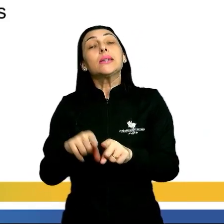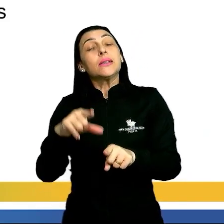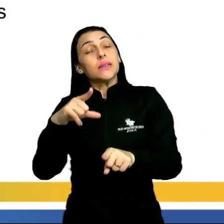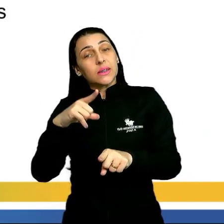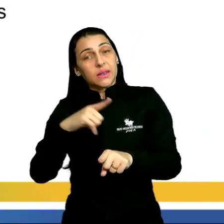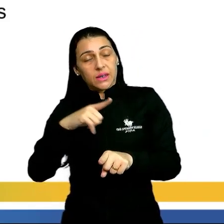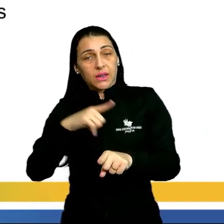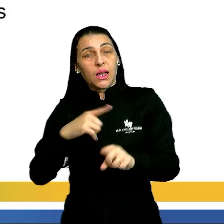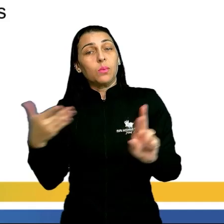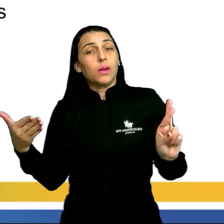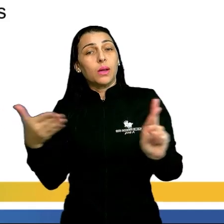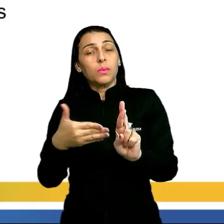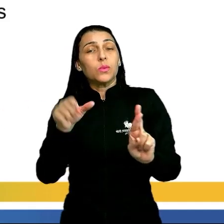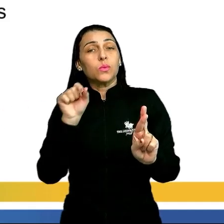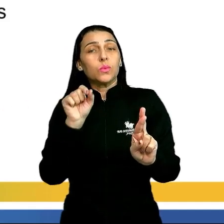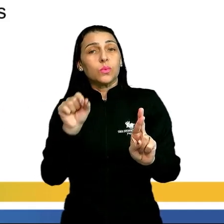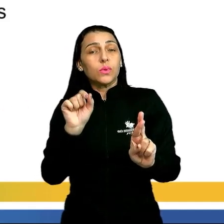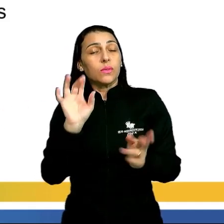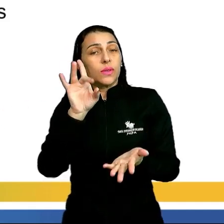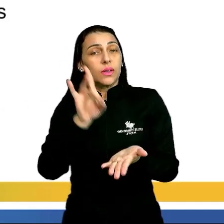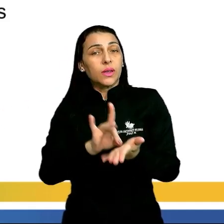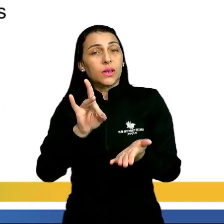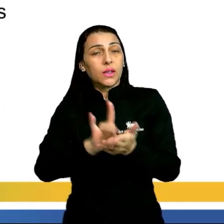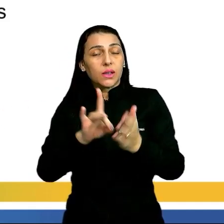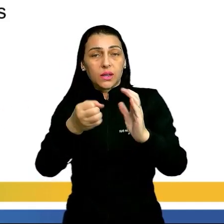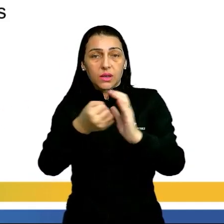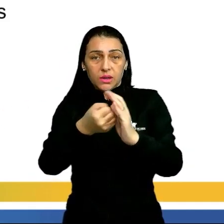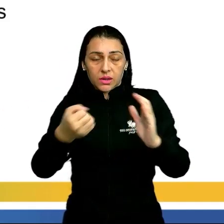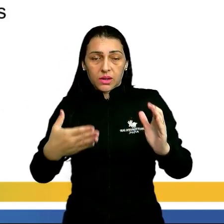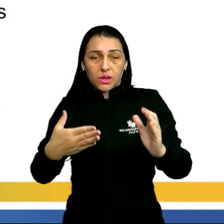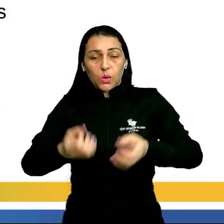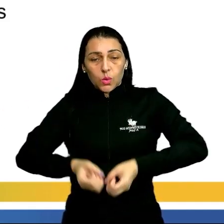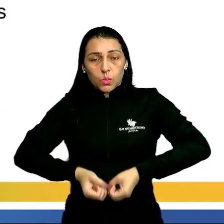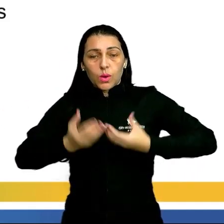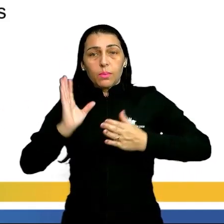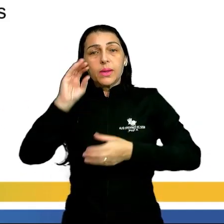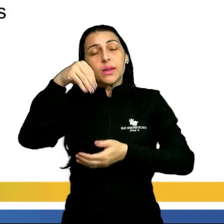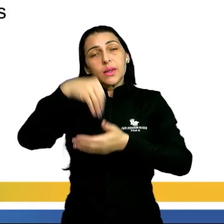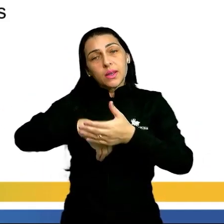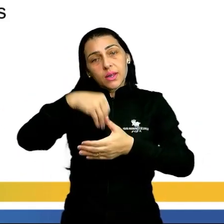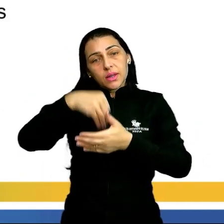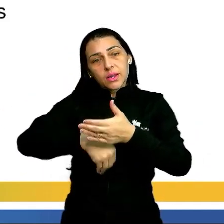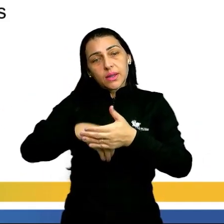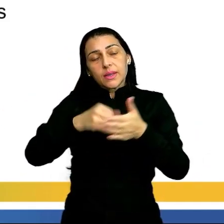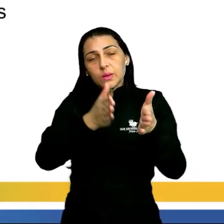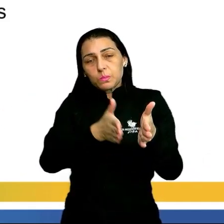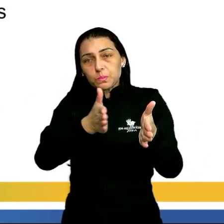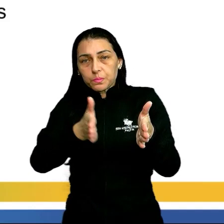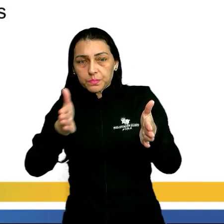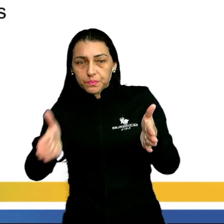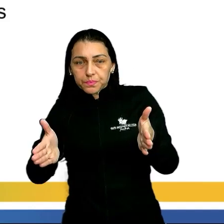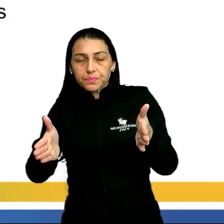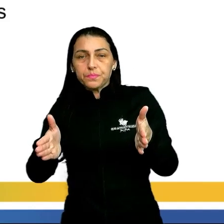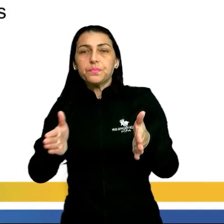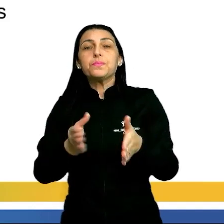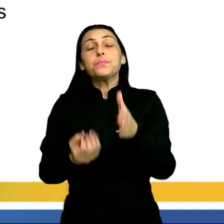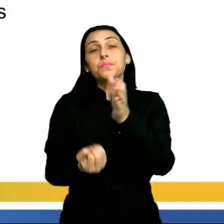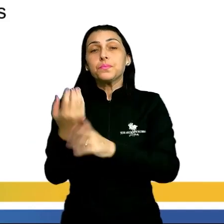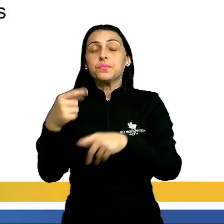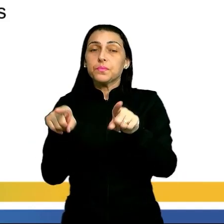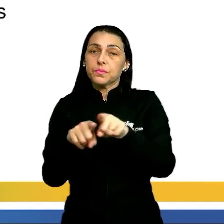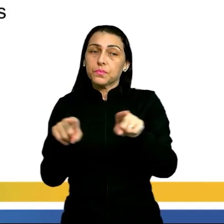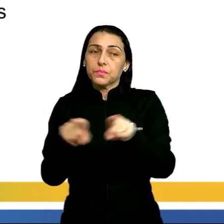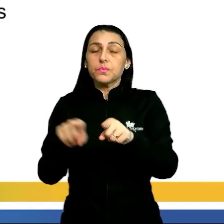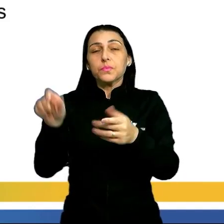uma representação, na verdade, características do poema dentro dessa obra, tá? E nas demais produções